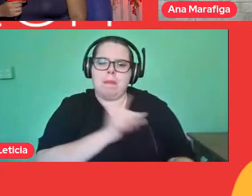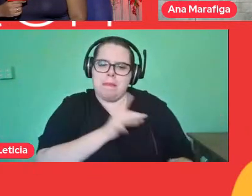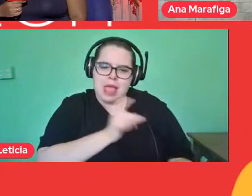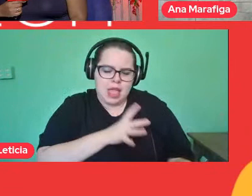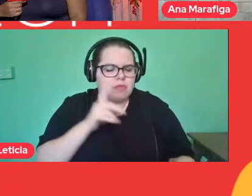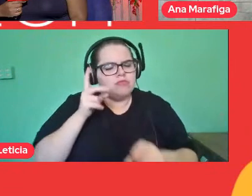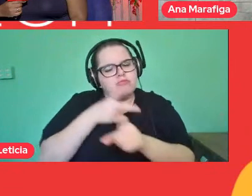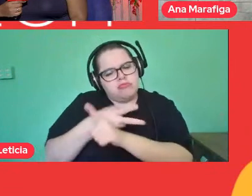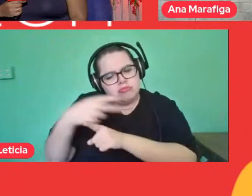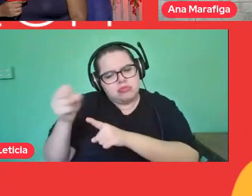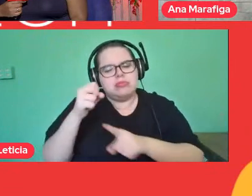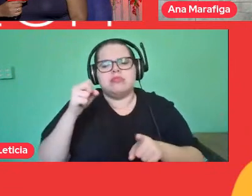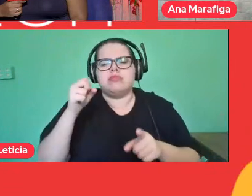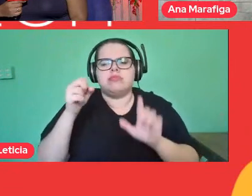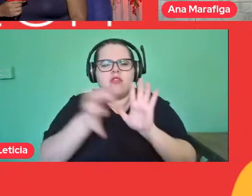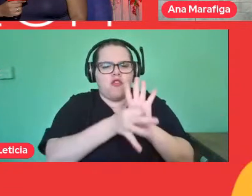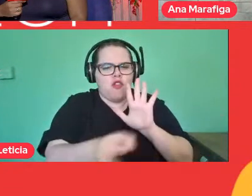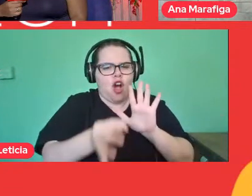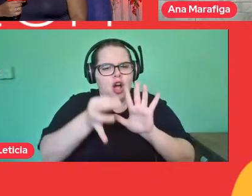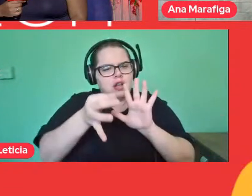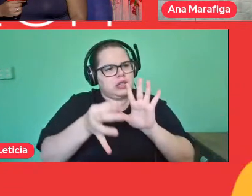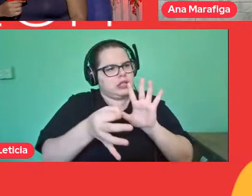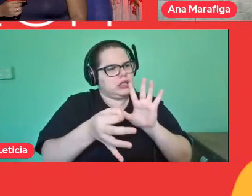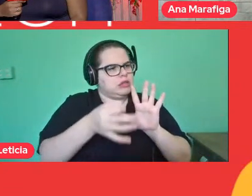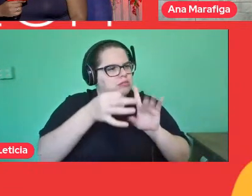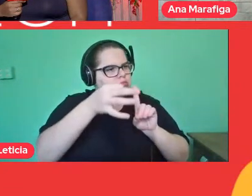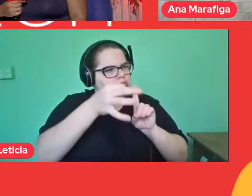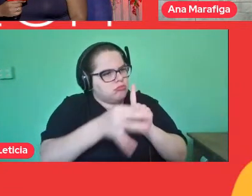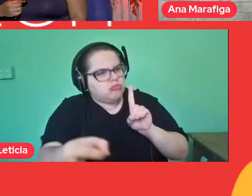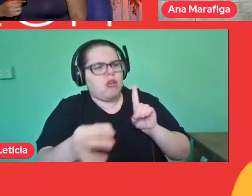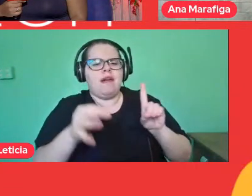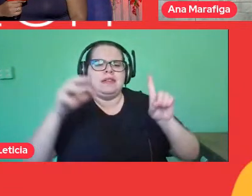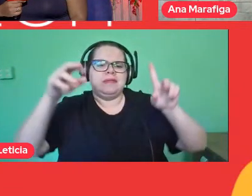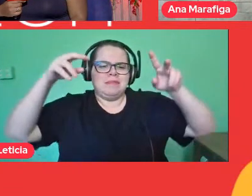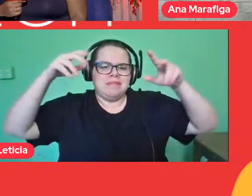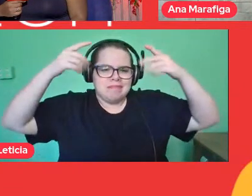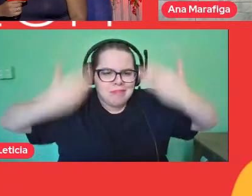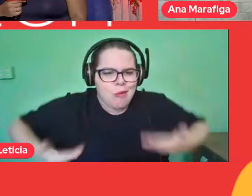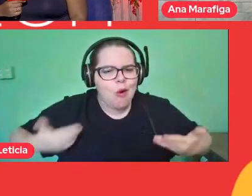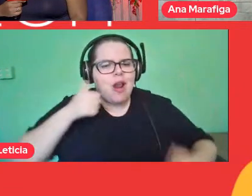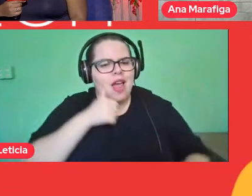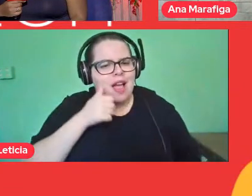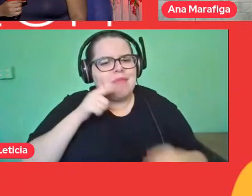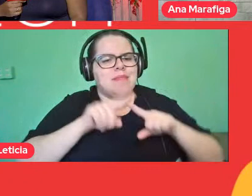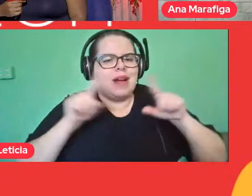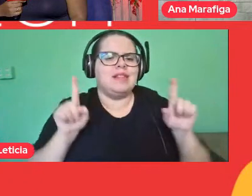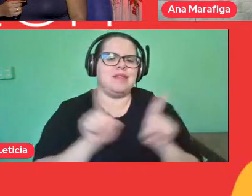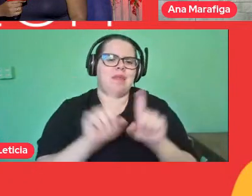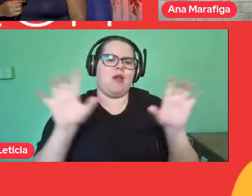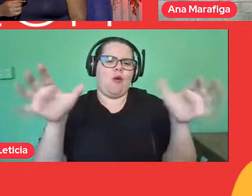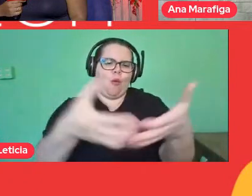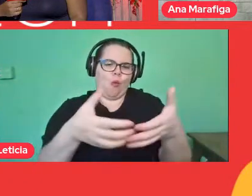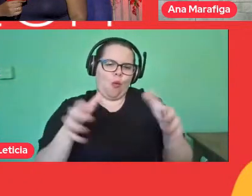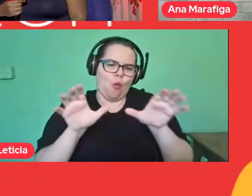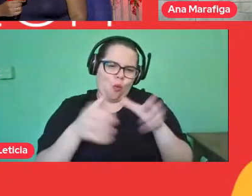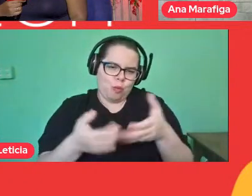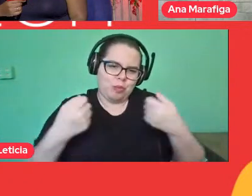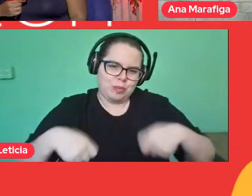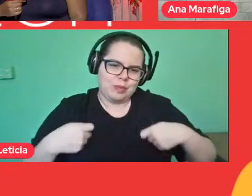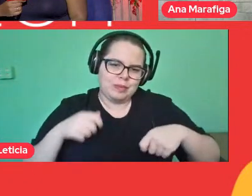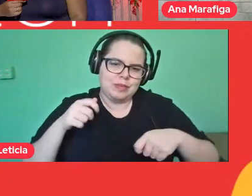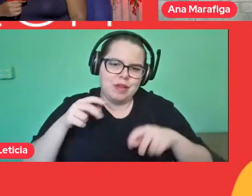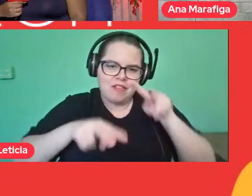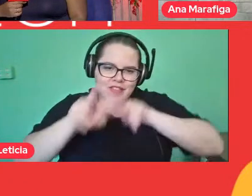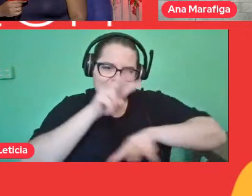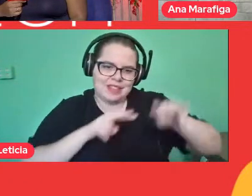seu espaço, ache a sua voz, não só por você, mas pelo grupo. O grupo precisa do teu ponto de